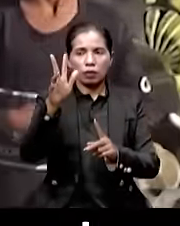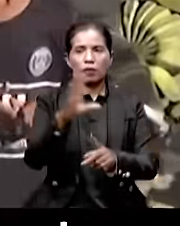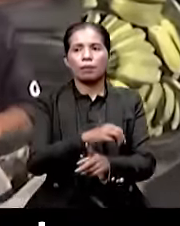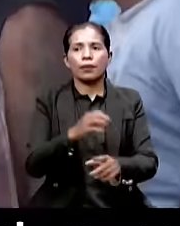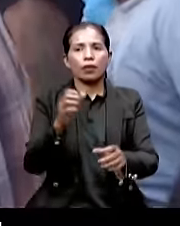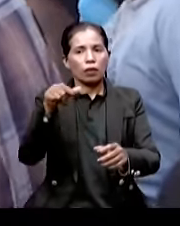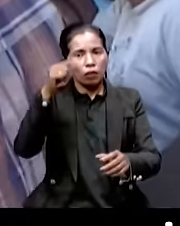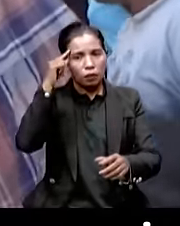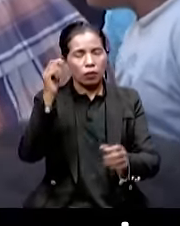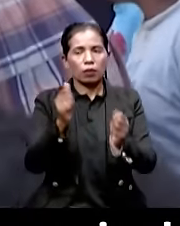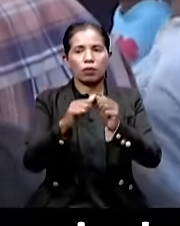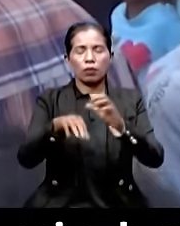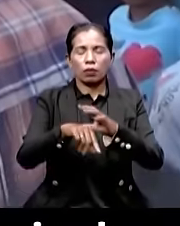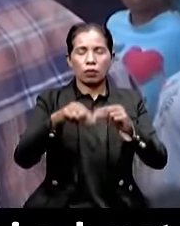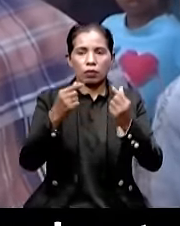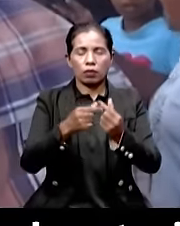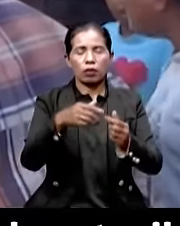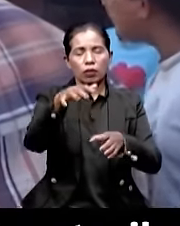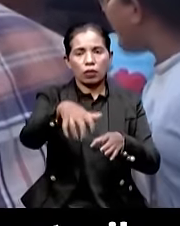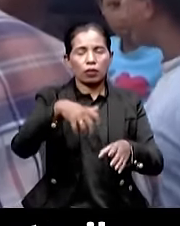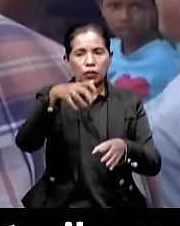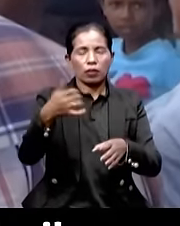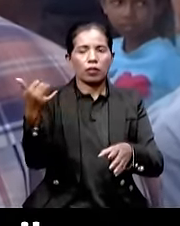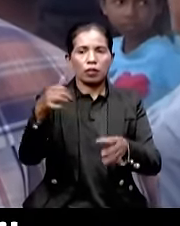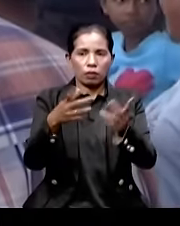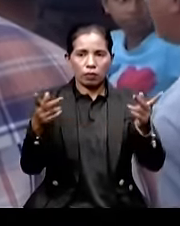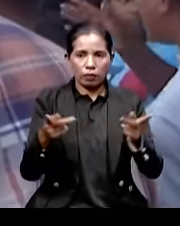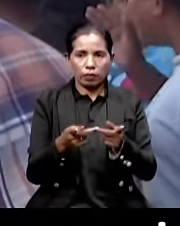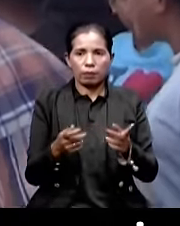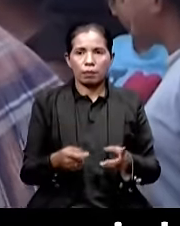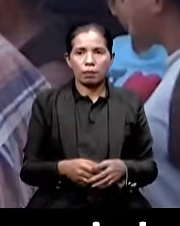mola governo ho de equipamentos pesados sobu sir ne hela fatin. João Carlos Tomás Soares, GMN.